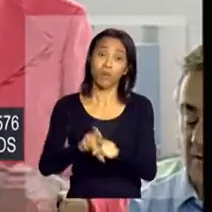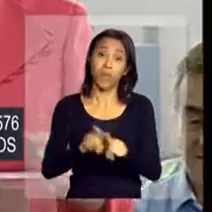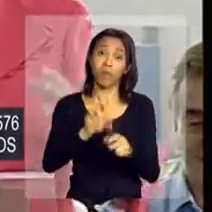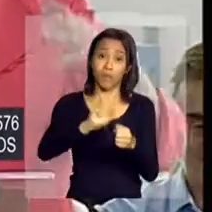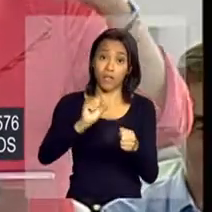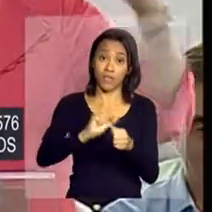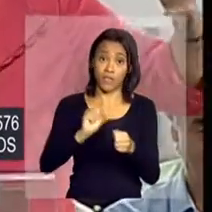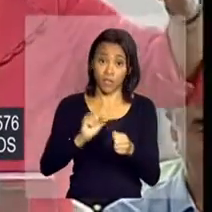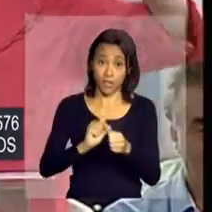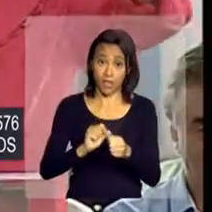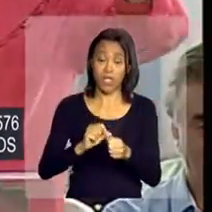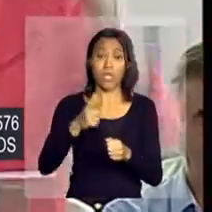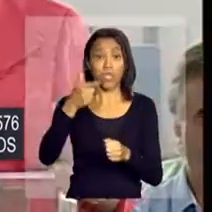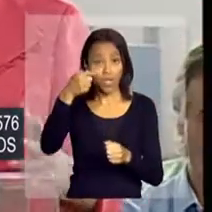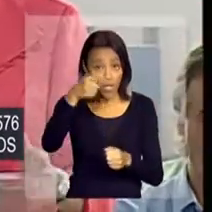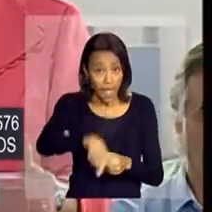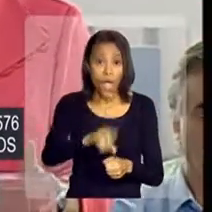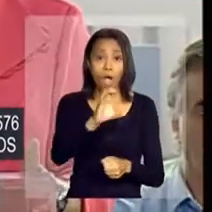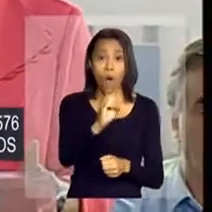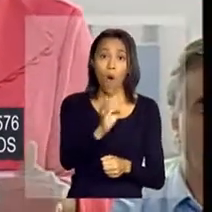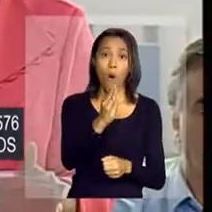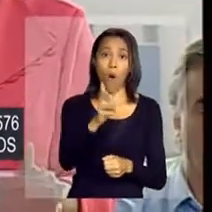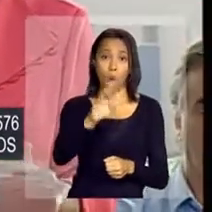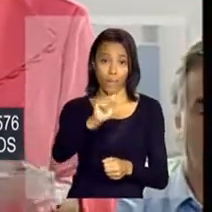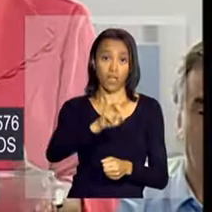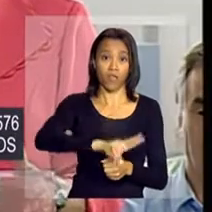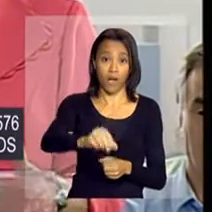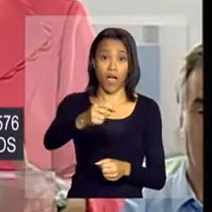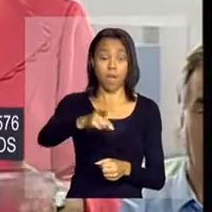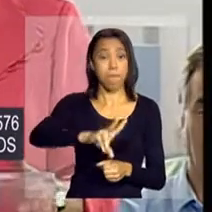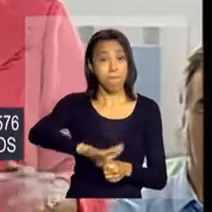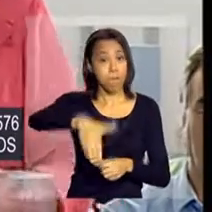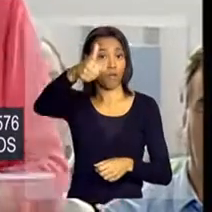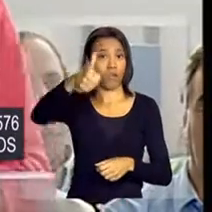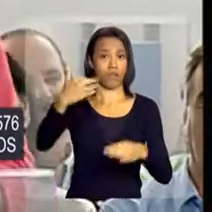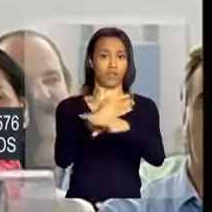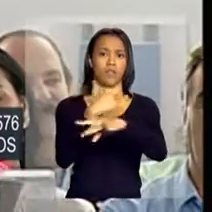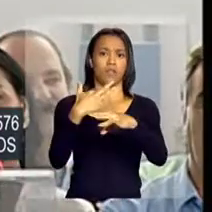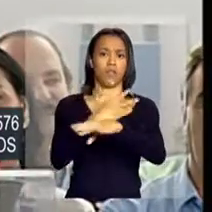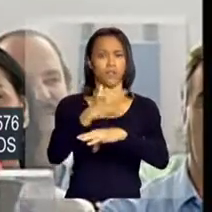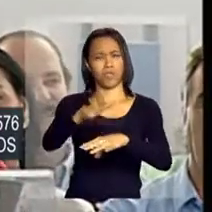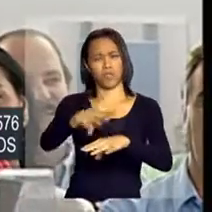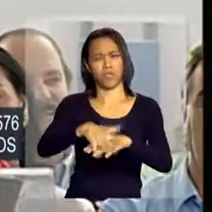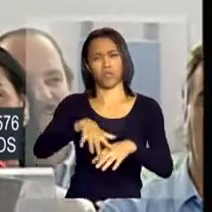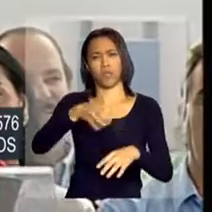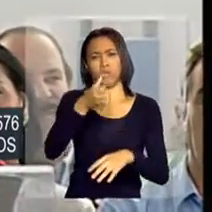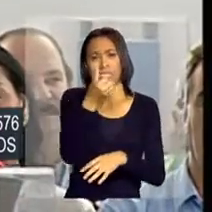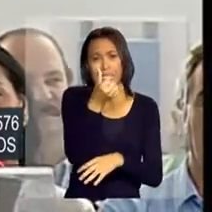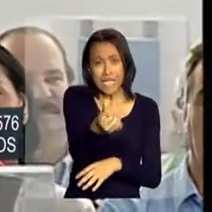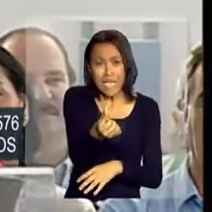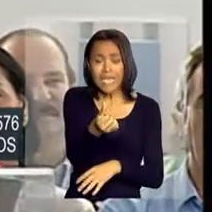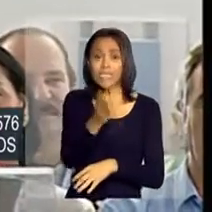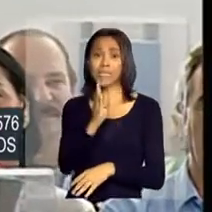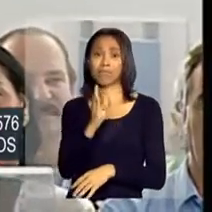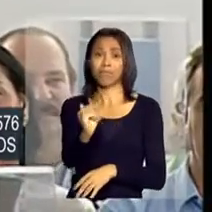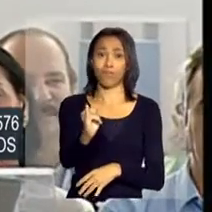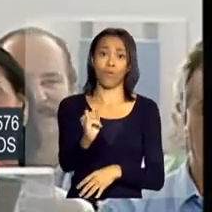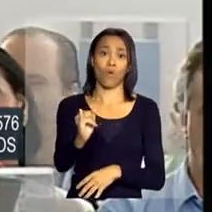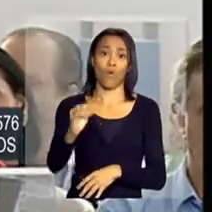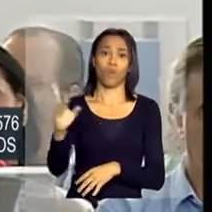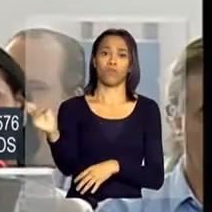é obra que vai mudar a cara da cidade, em torno de 6 bilhões de